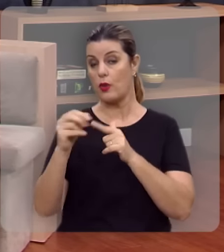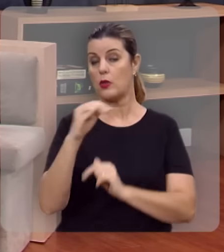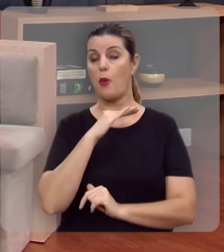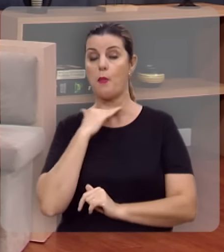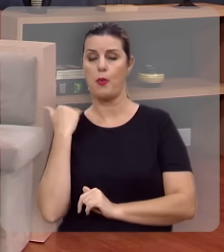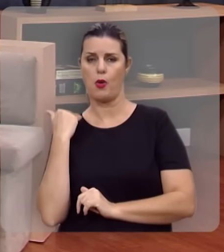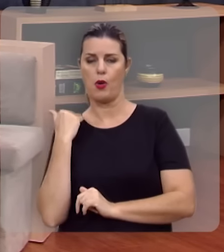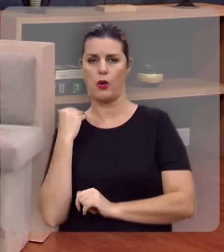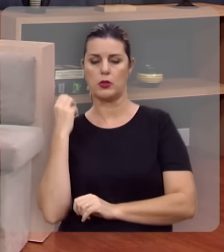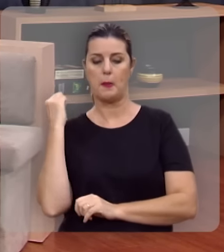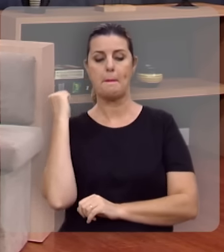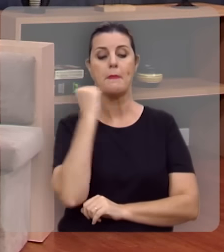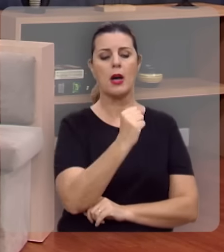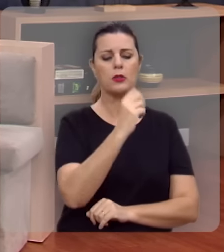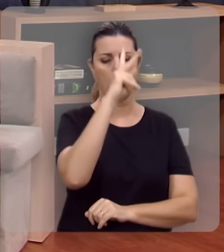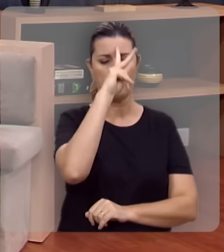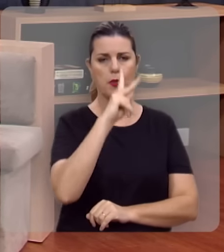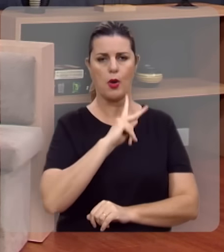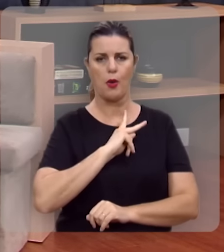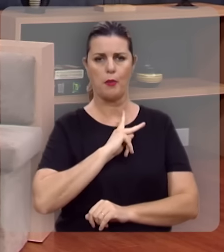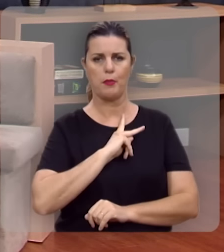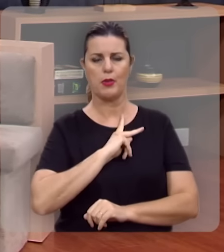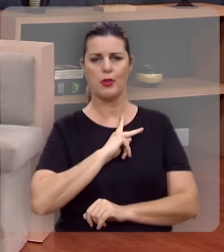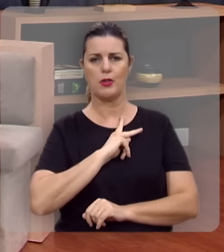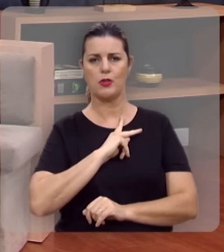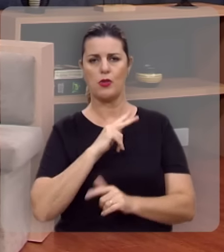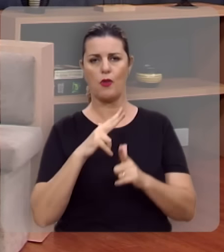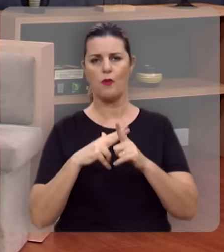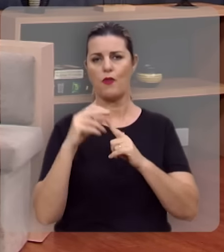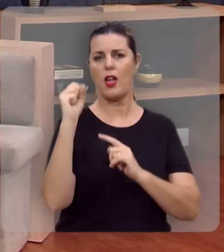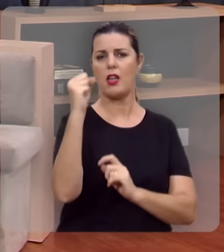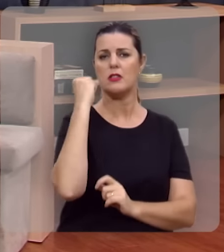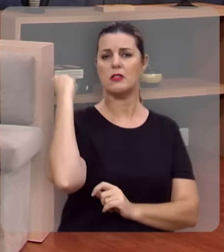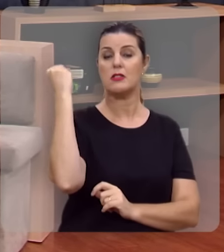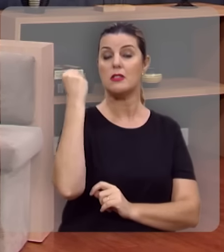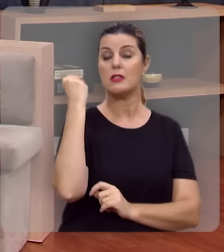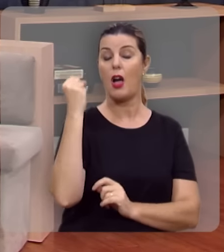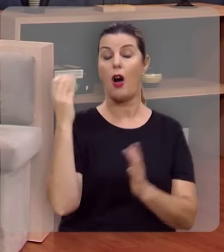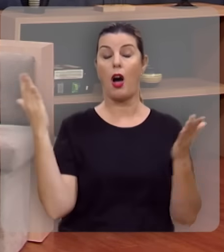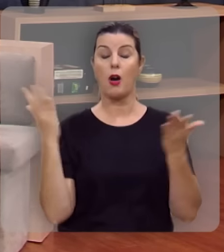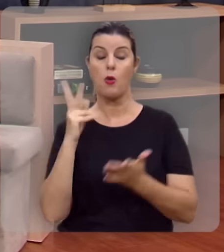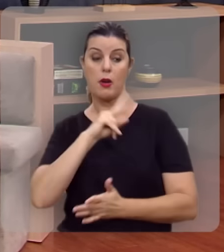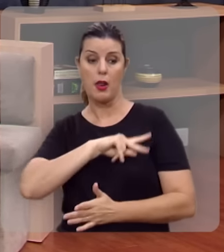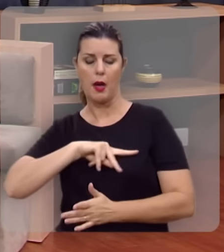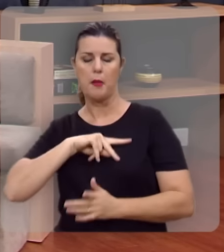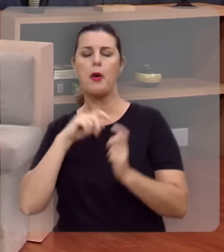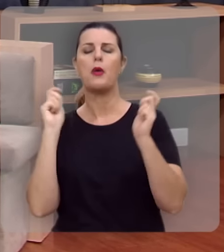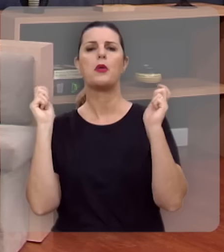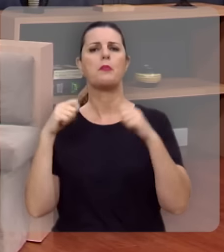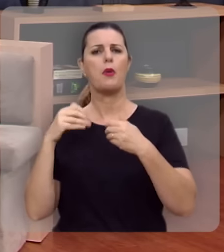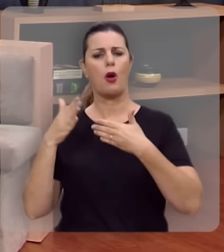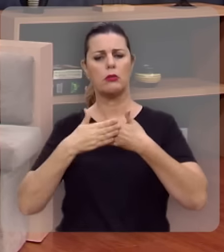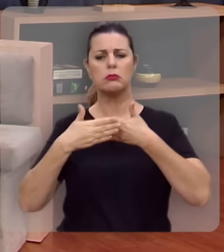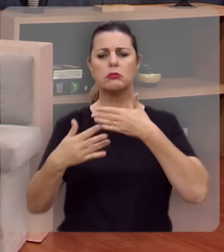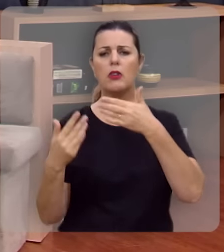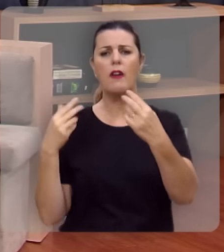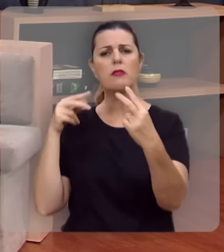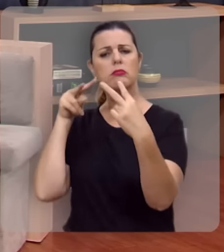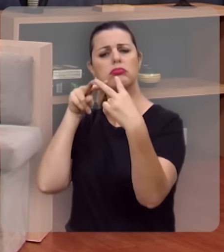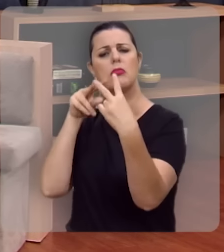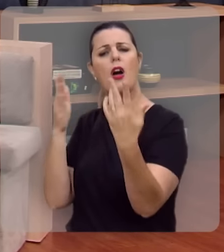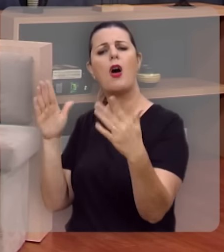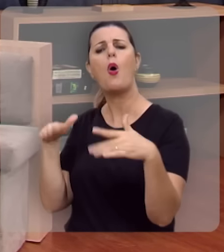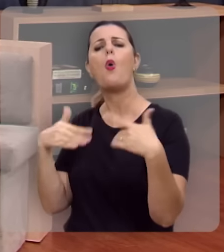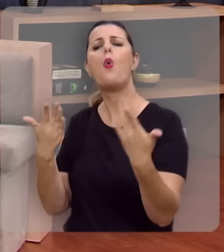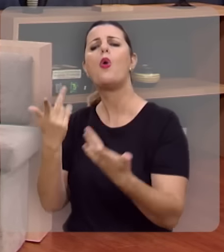venceu a morte. Ele matou a morte. Ele triunfou sobre a morte. Agora Paulo pode encarar a morte olho no